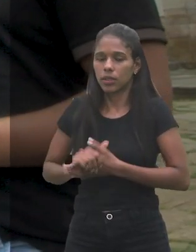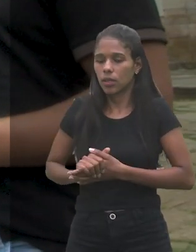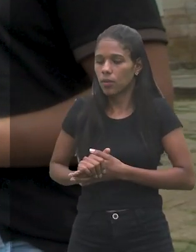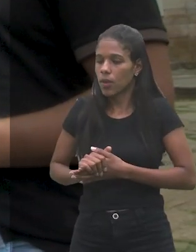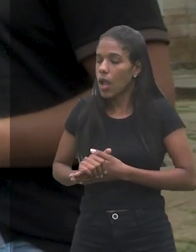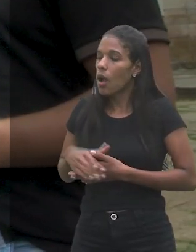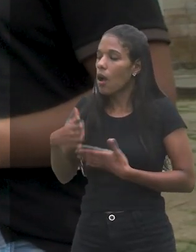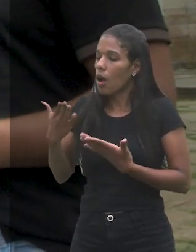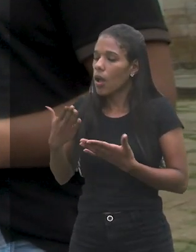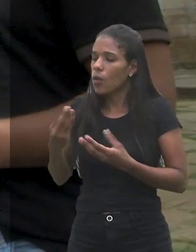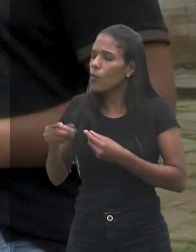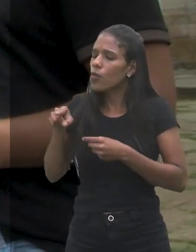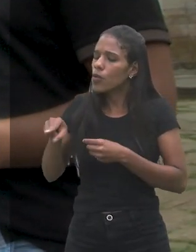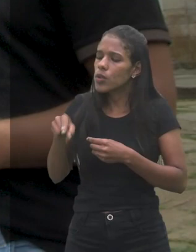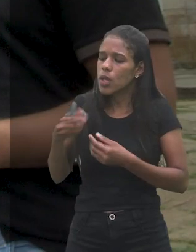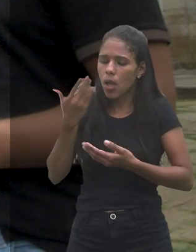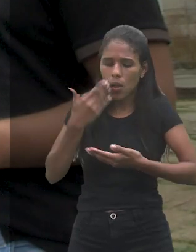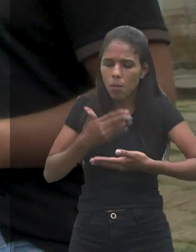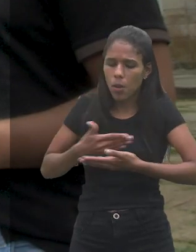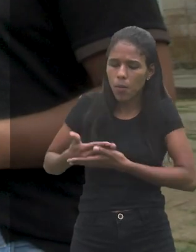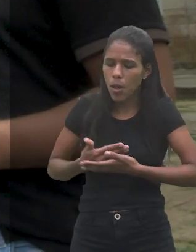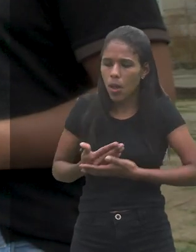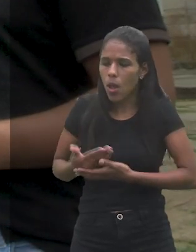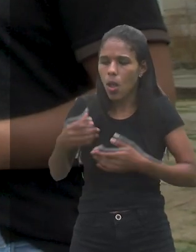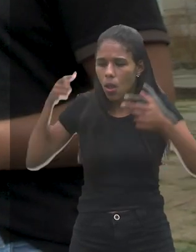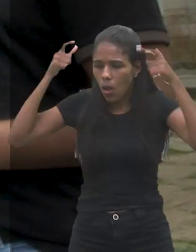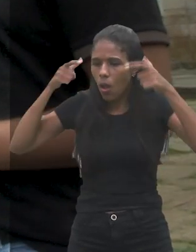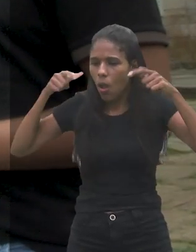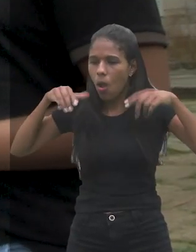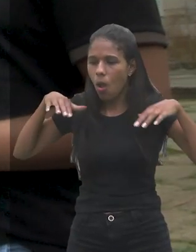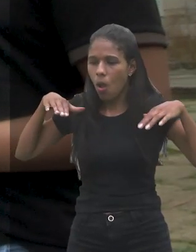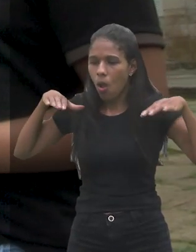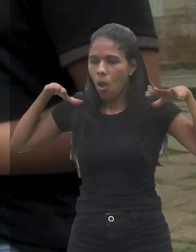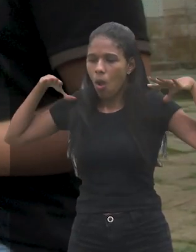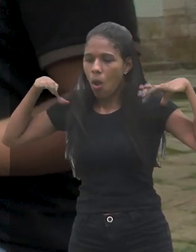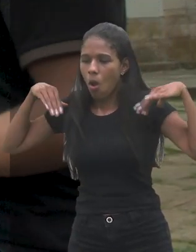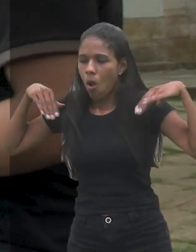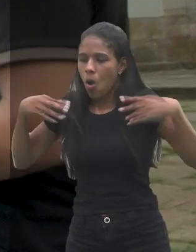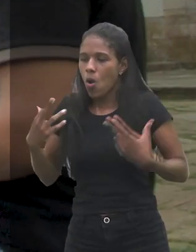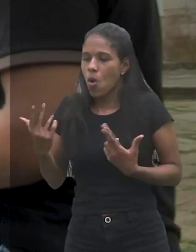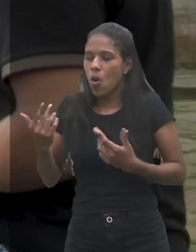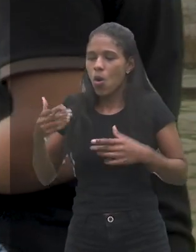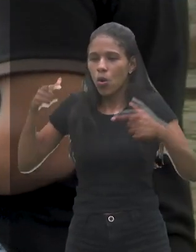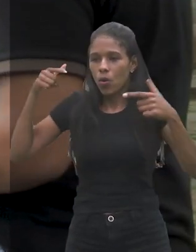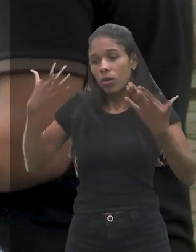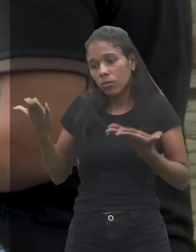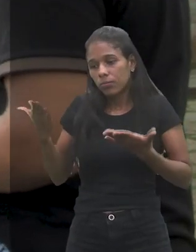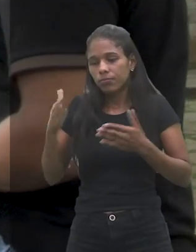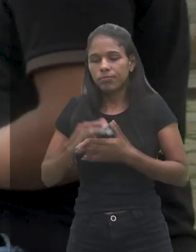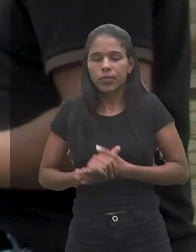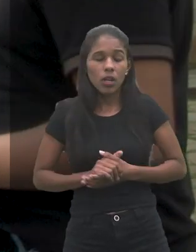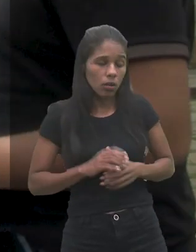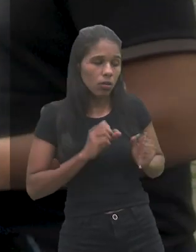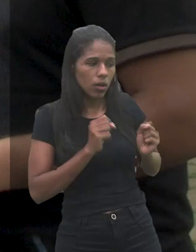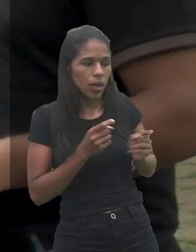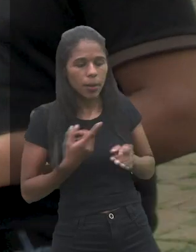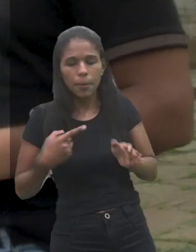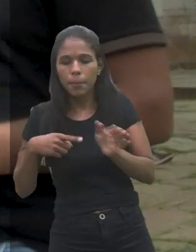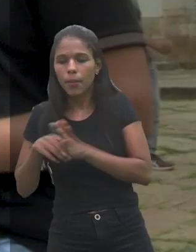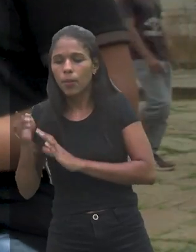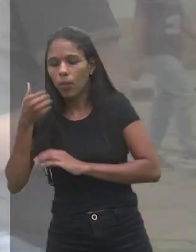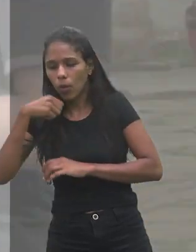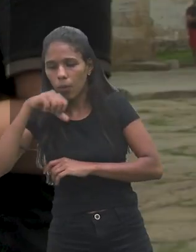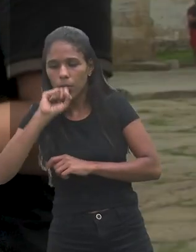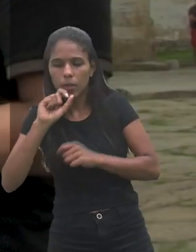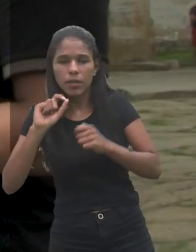olho esbugalhado, bochechudo e covinha no queixo. Ou seja, as 3 cabeças da portada é o nome dele, Antônio Francisco de